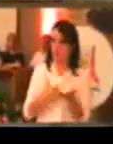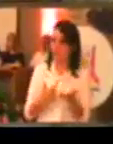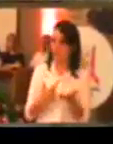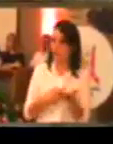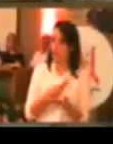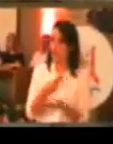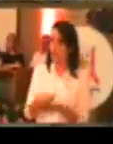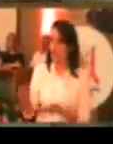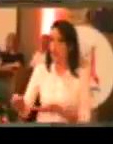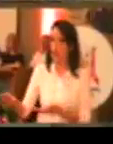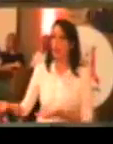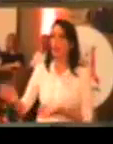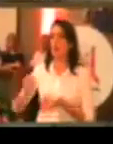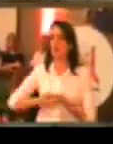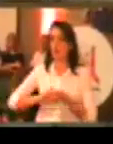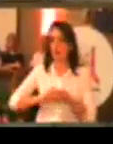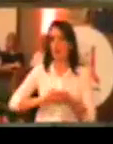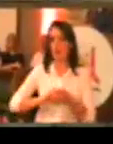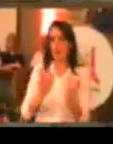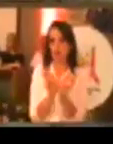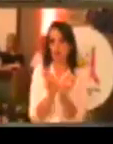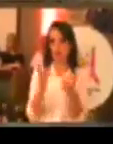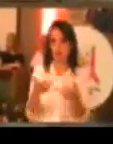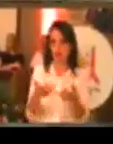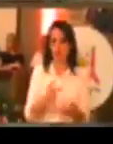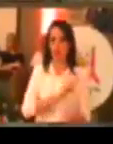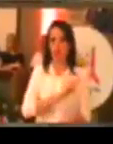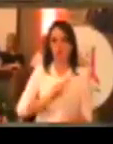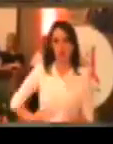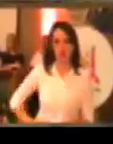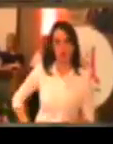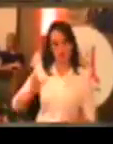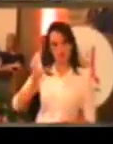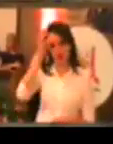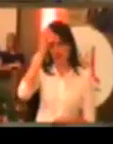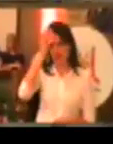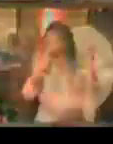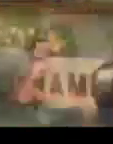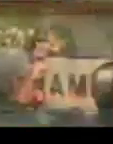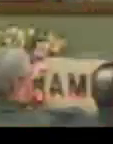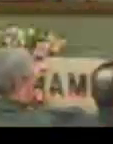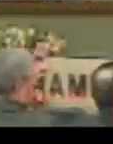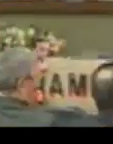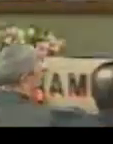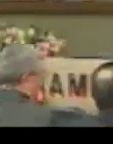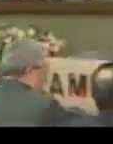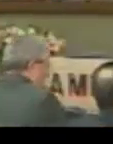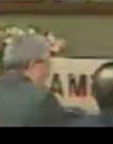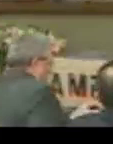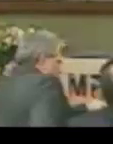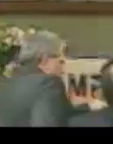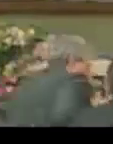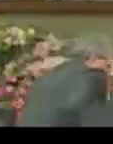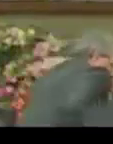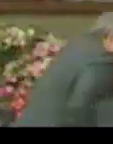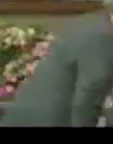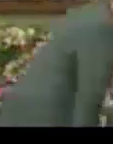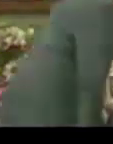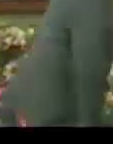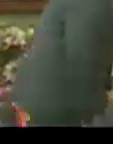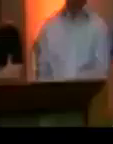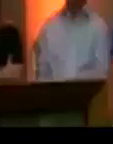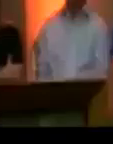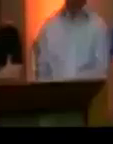deste livro, como forma de homenagem da Câmara de Vereadores de Criciúma. Eu convido o vereador Alberto Hanakoski, da Câmara